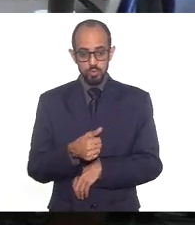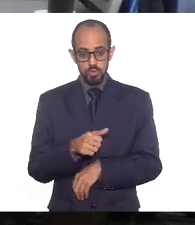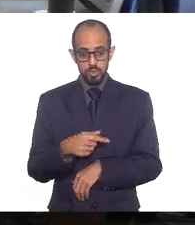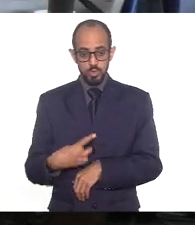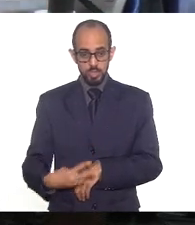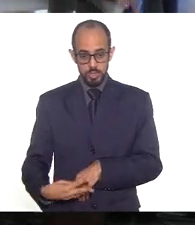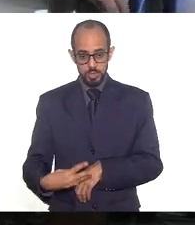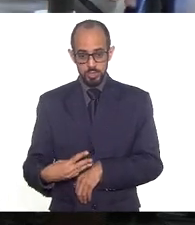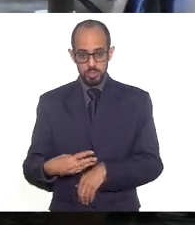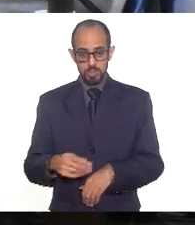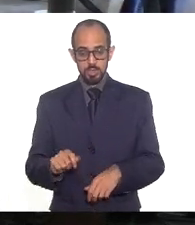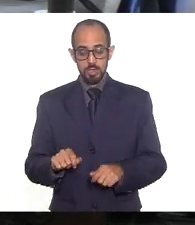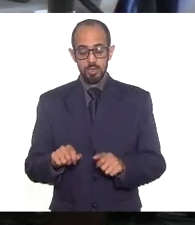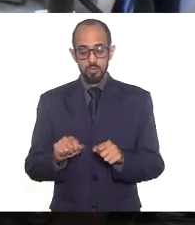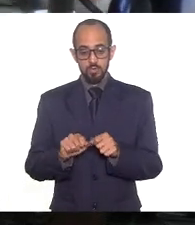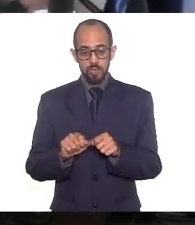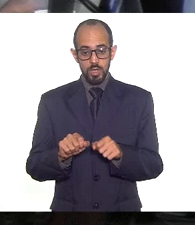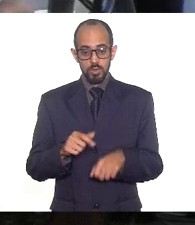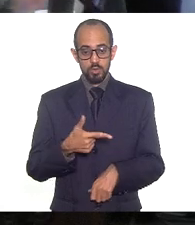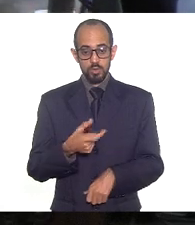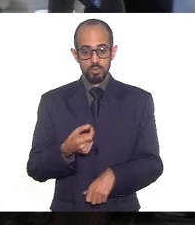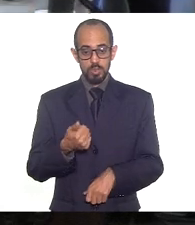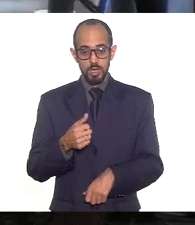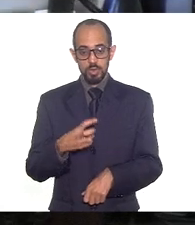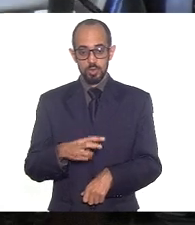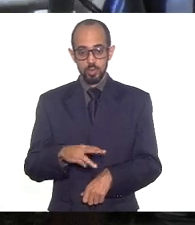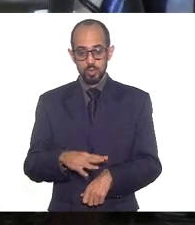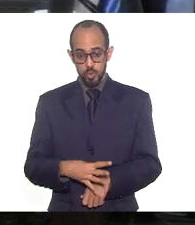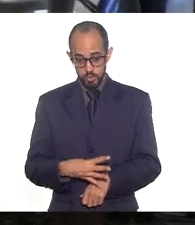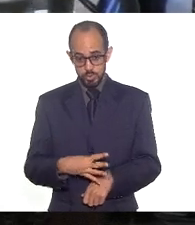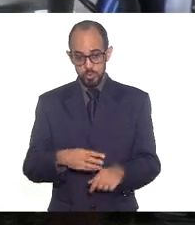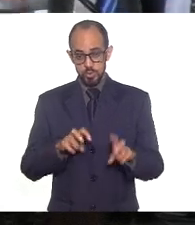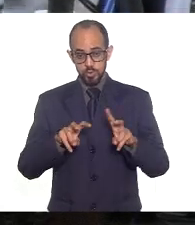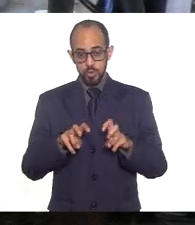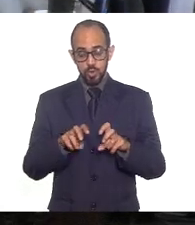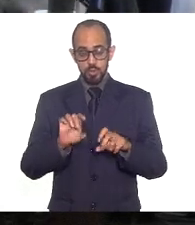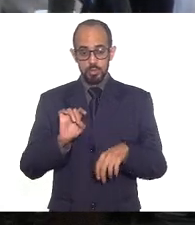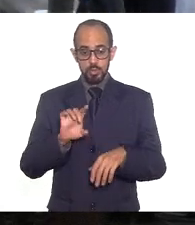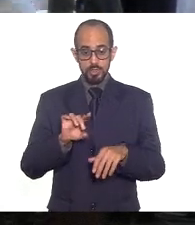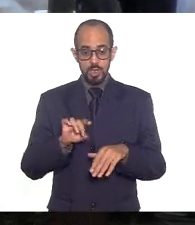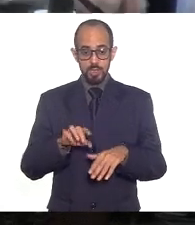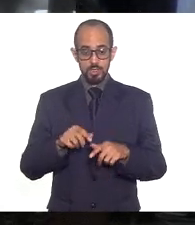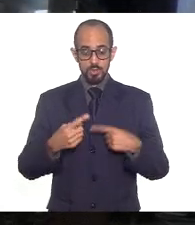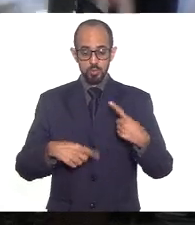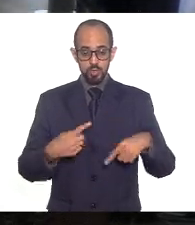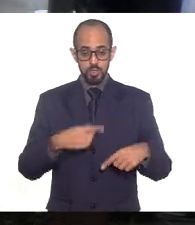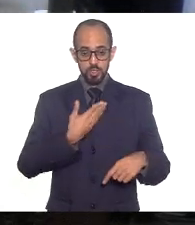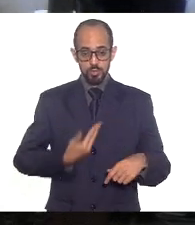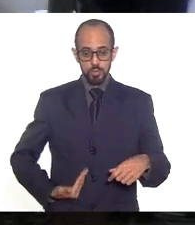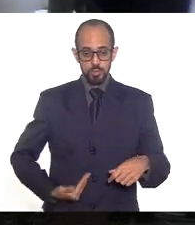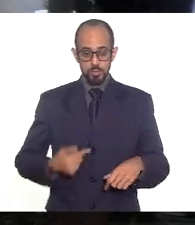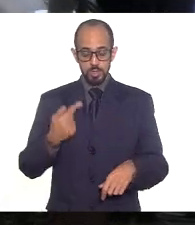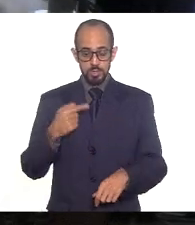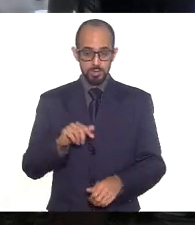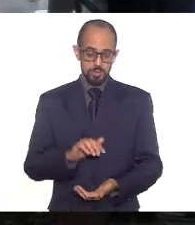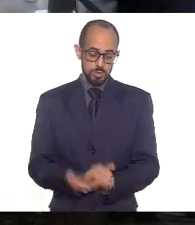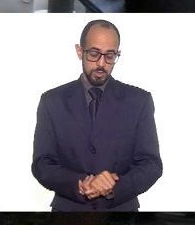homologado em 14 para o cargo de especialistas em políticas públicas e gestão governamental Poder